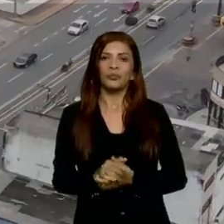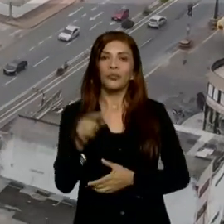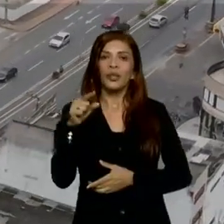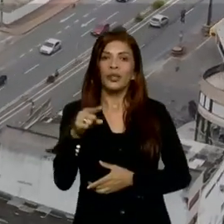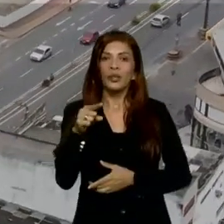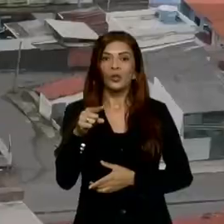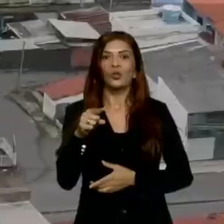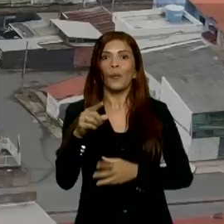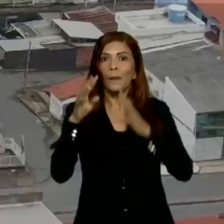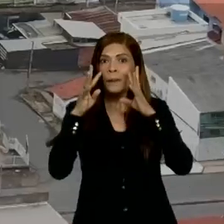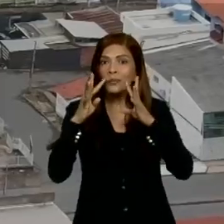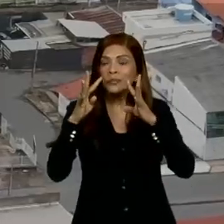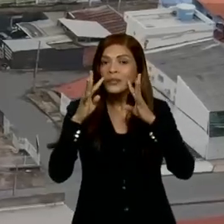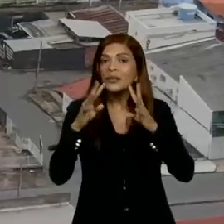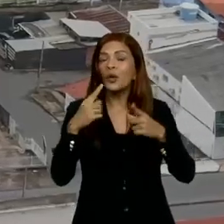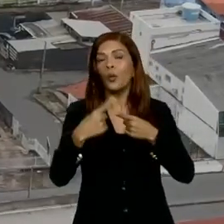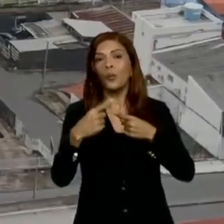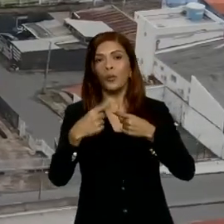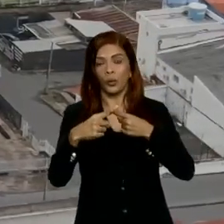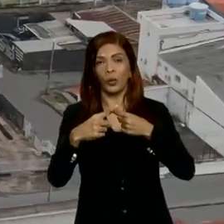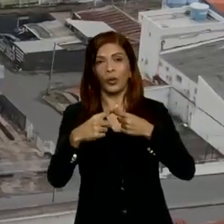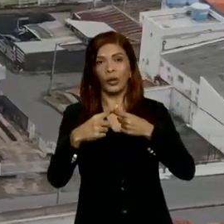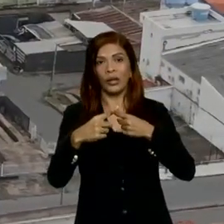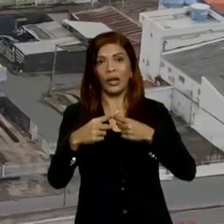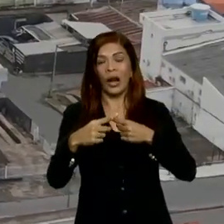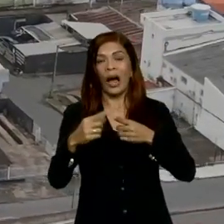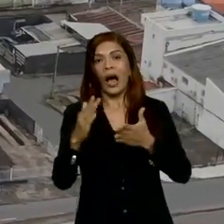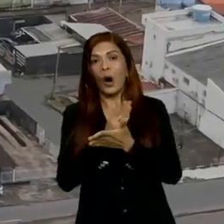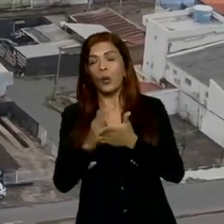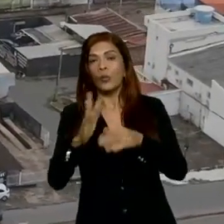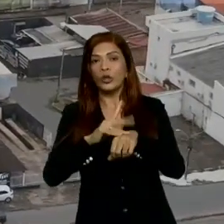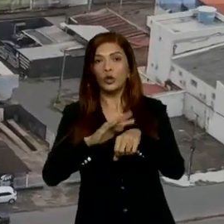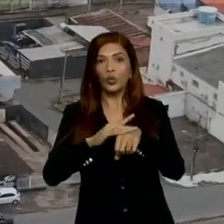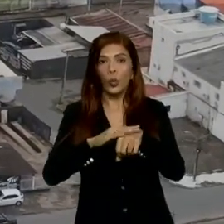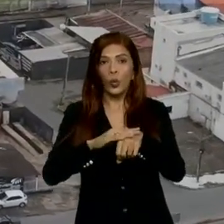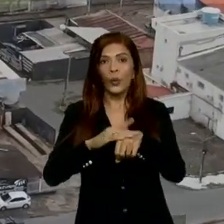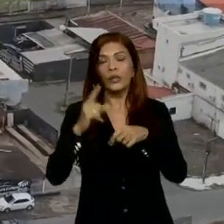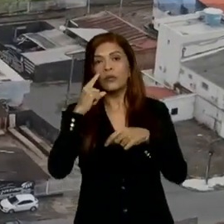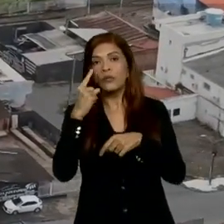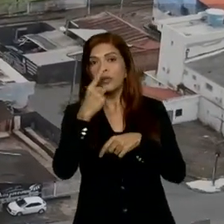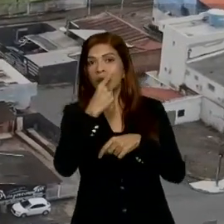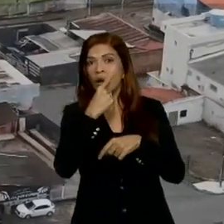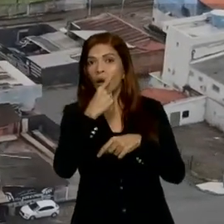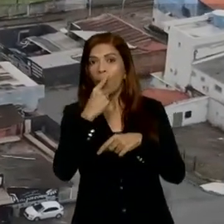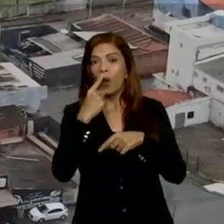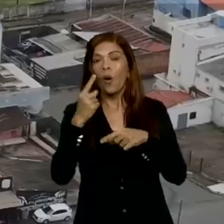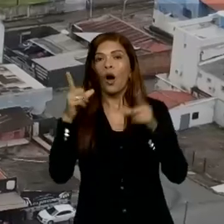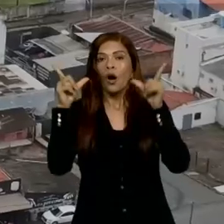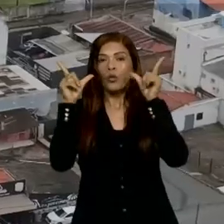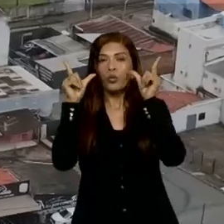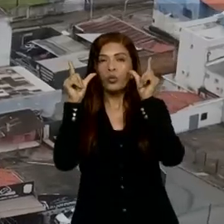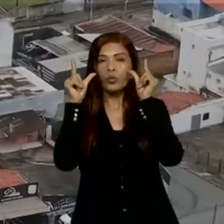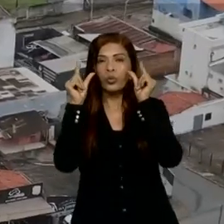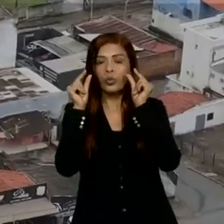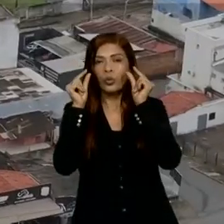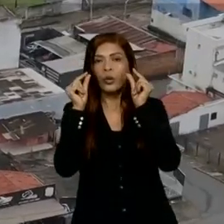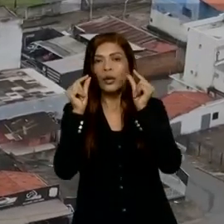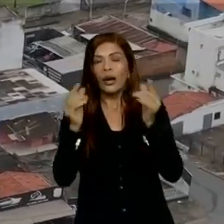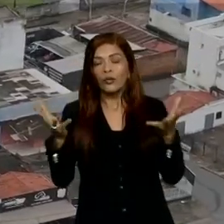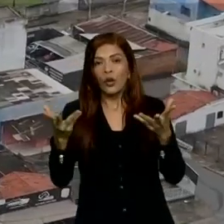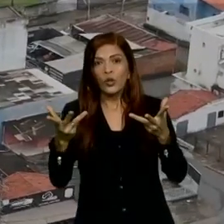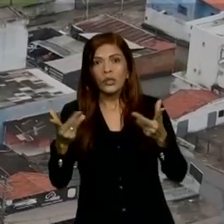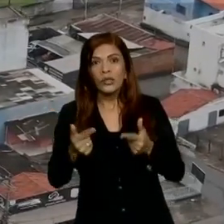porque algumas doenças oculares podem reduzir a visão periférica e prejudicar a capacidade de julgamento de distância e